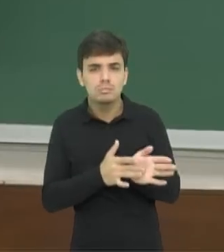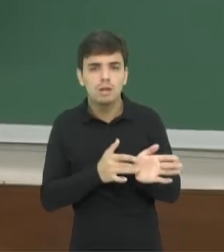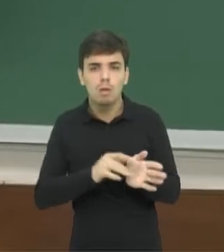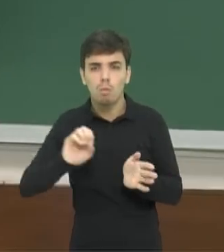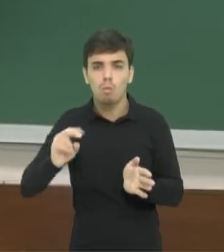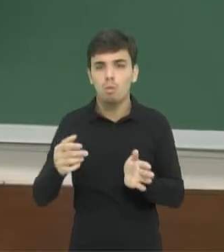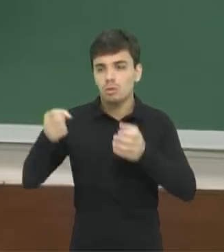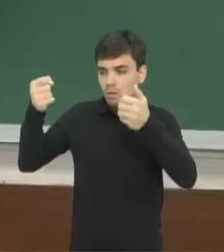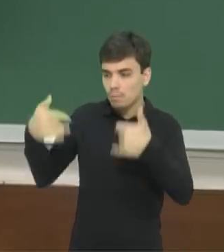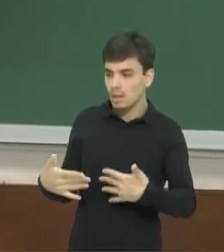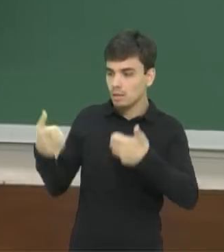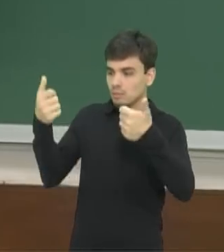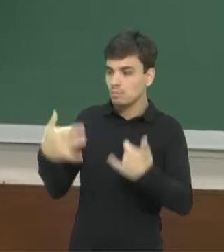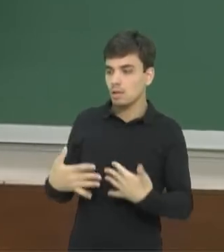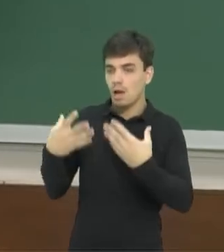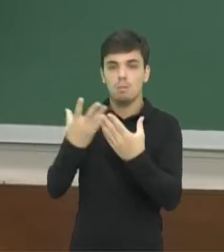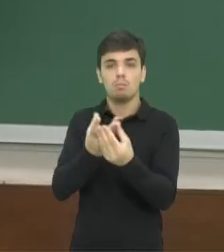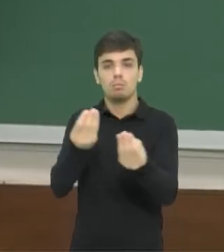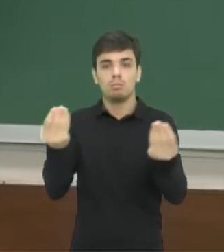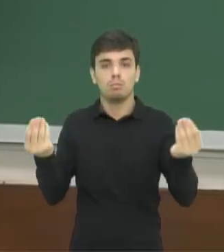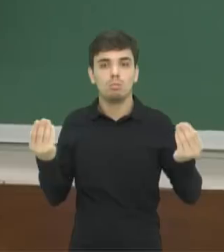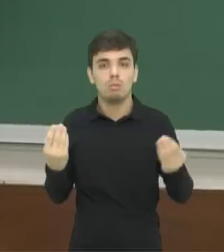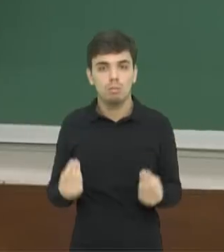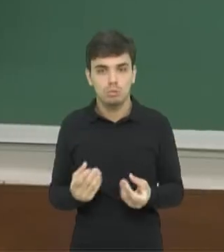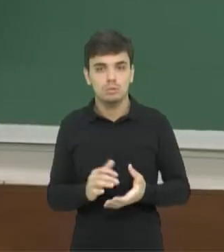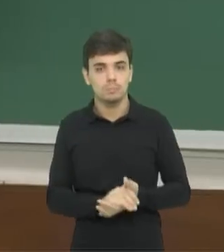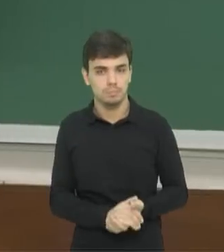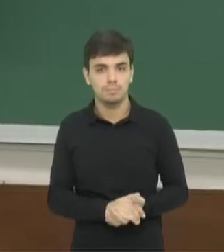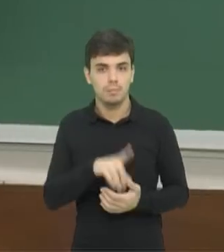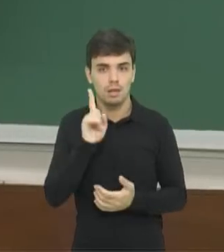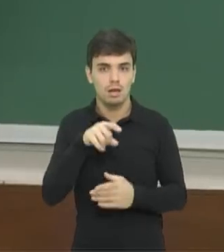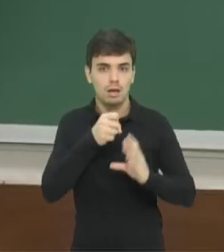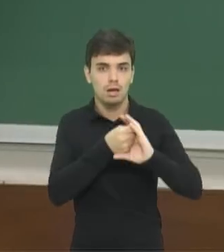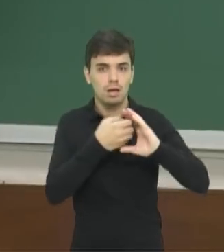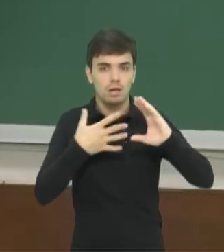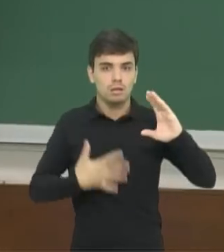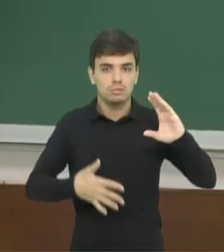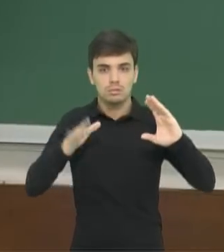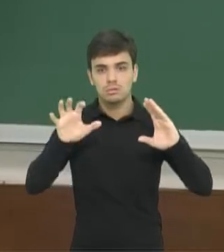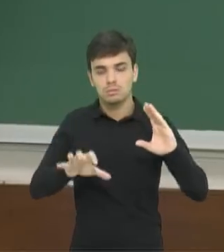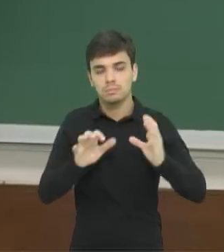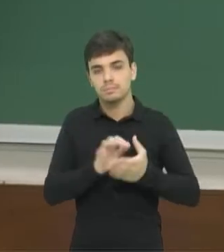explicar demais, né? É esse tipo de característica.